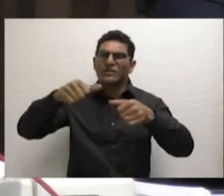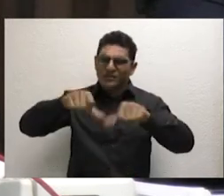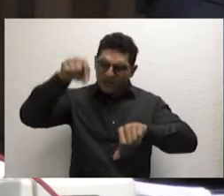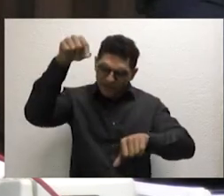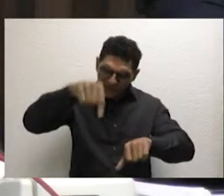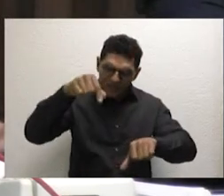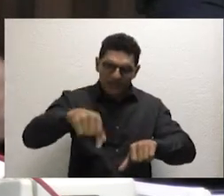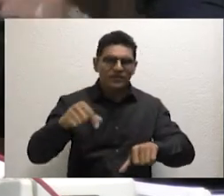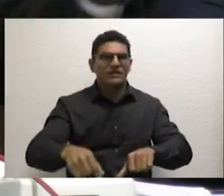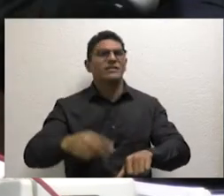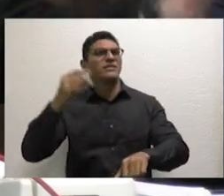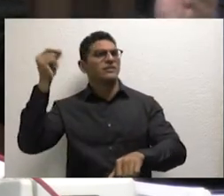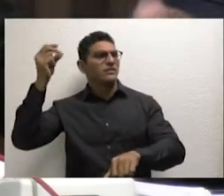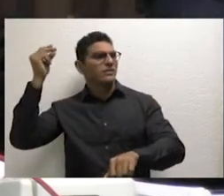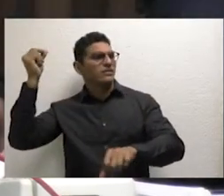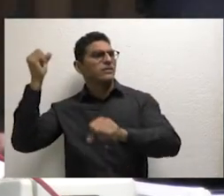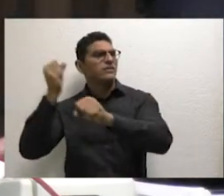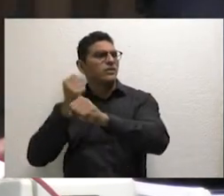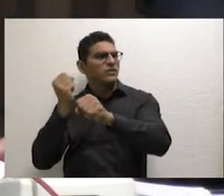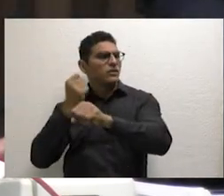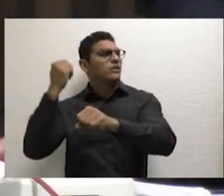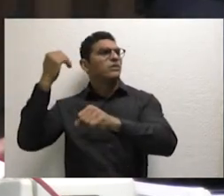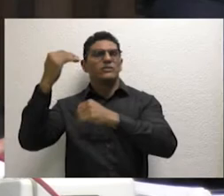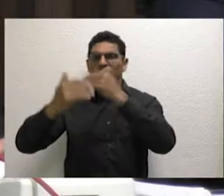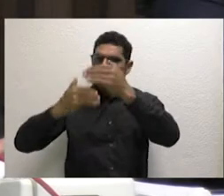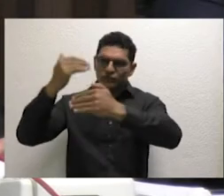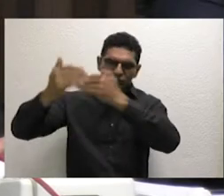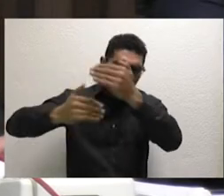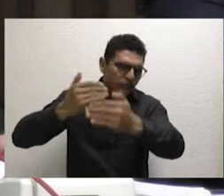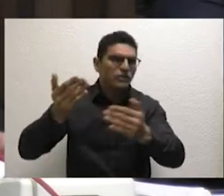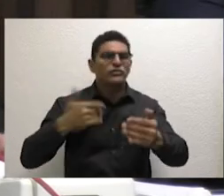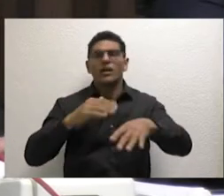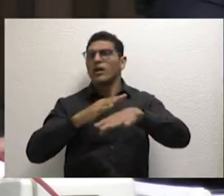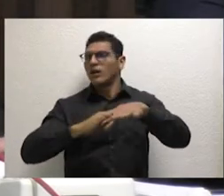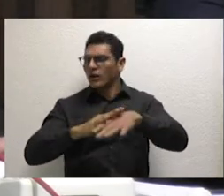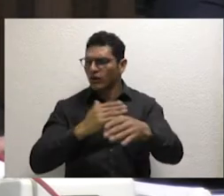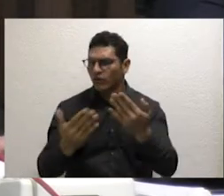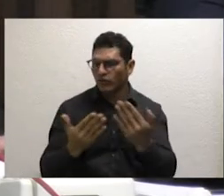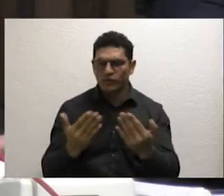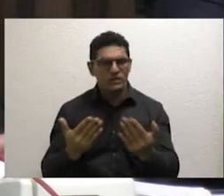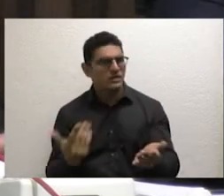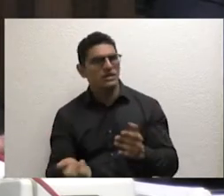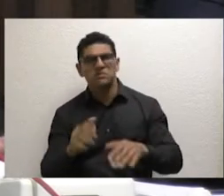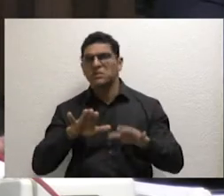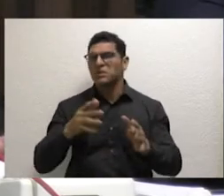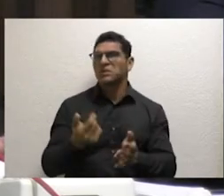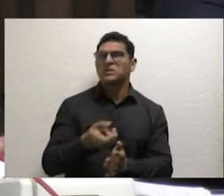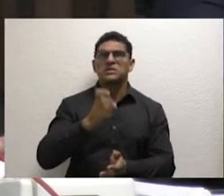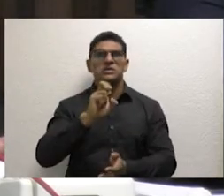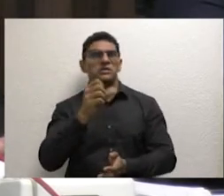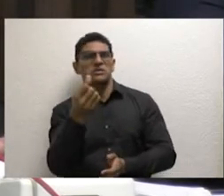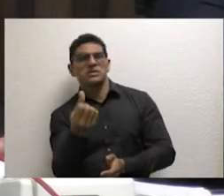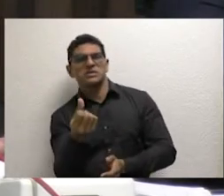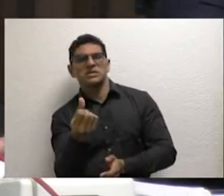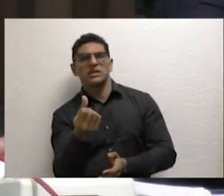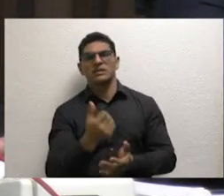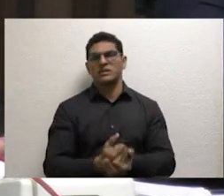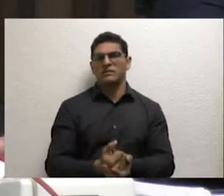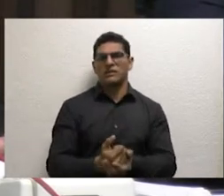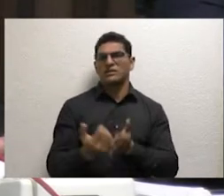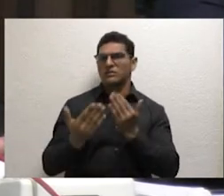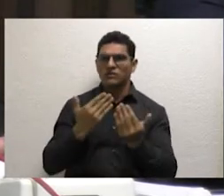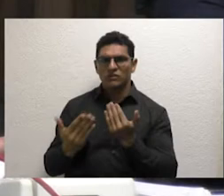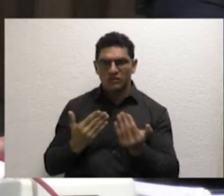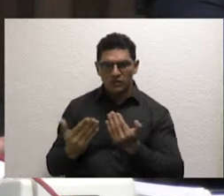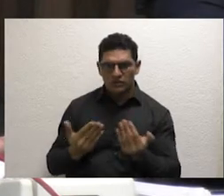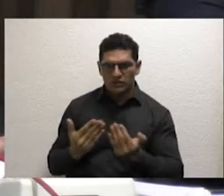eu já tive a oportunidade de conversar com ele aqui nesta casa pelo menos cinco a seis vezes não é professor?